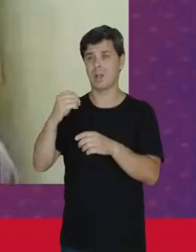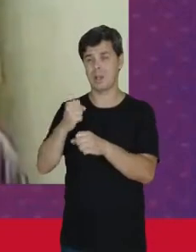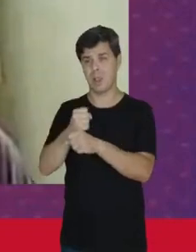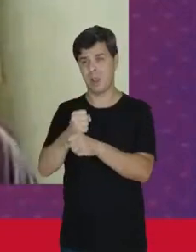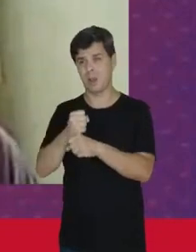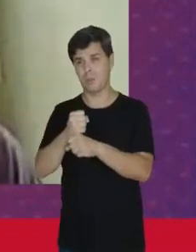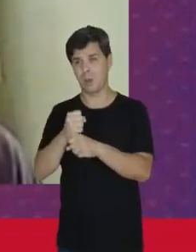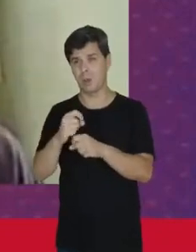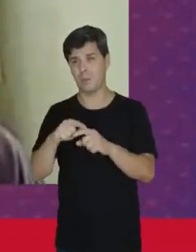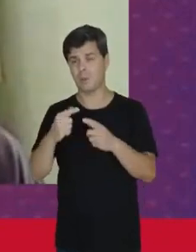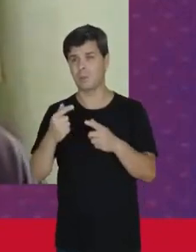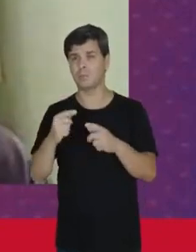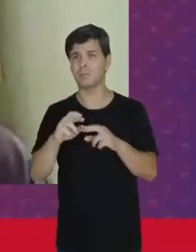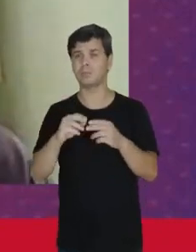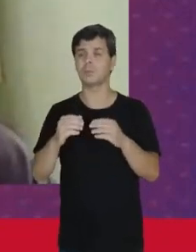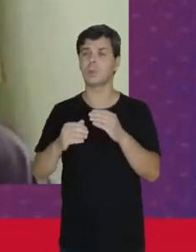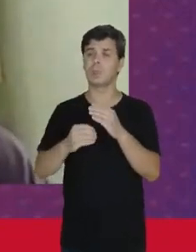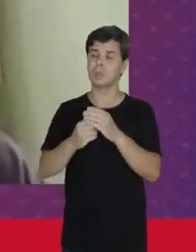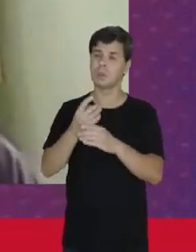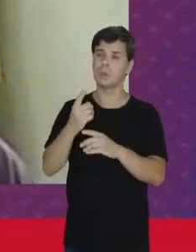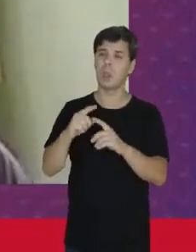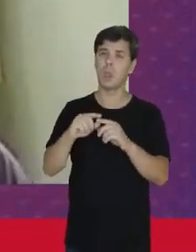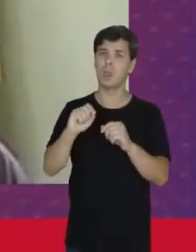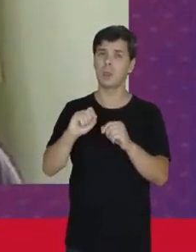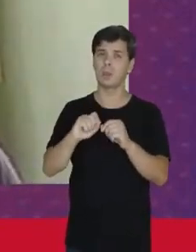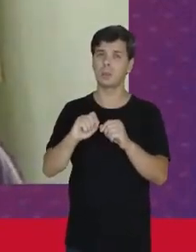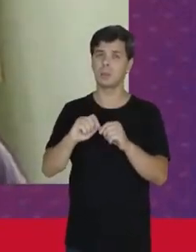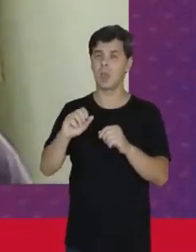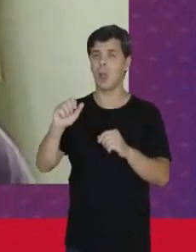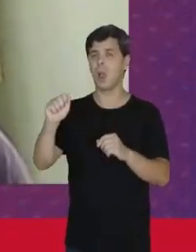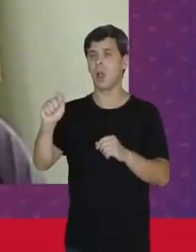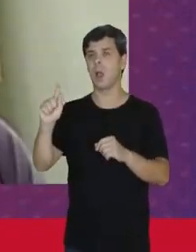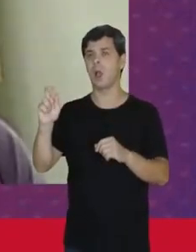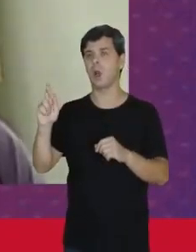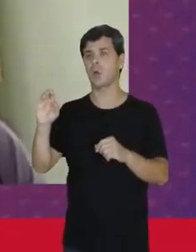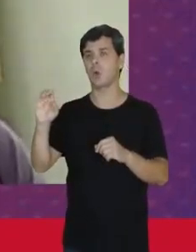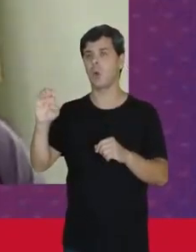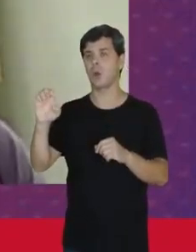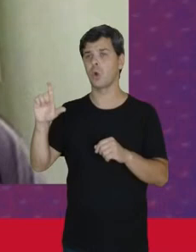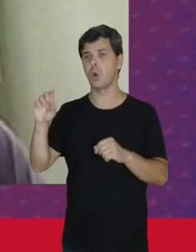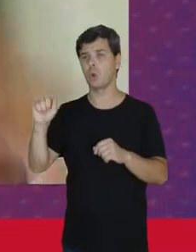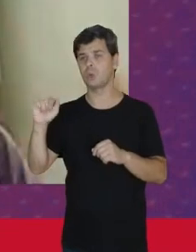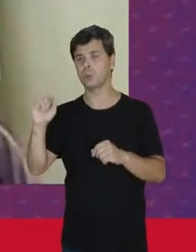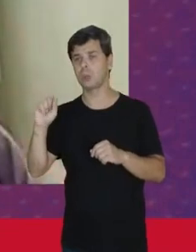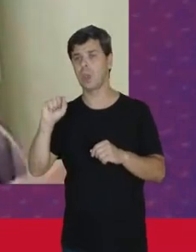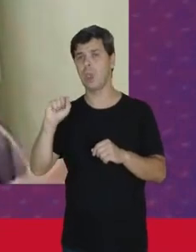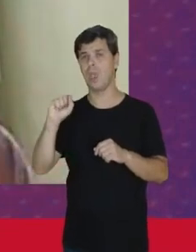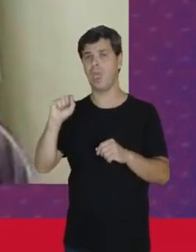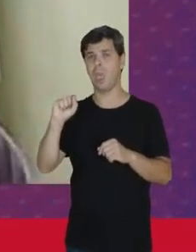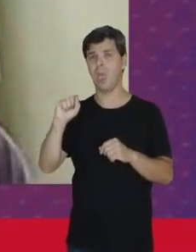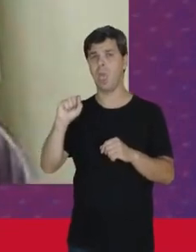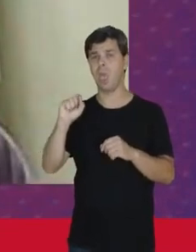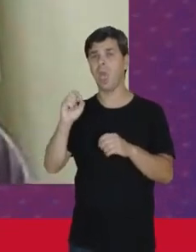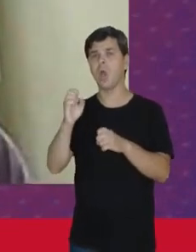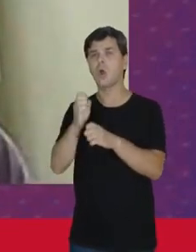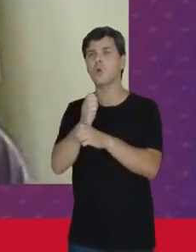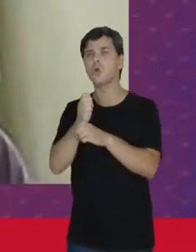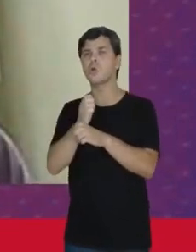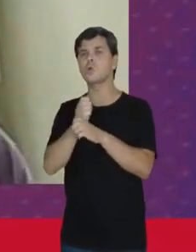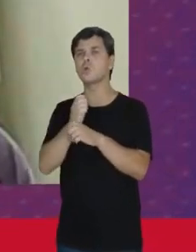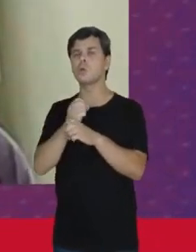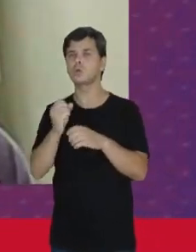também vai para além de uma outra forma de produzir, que é a agroecologia, né? A agroecologia é essa co-construção,